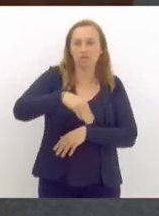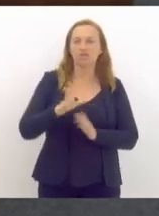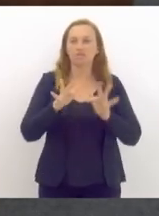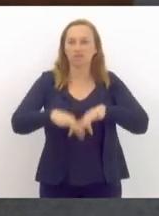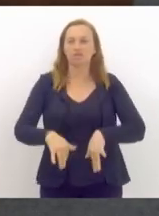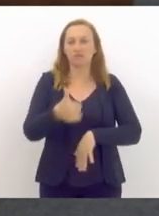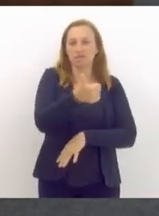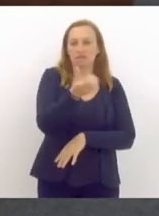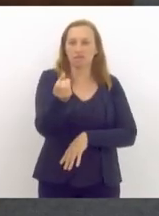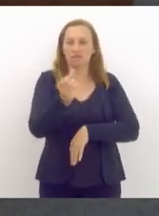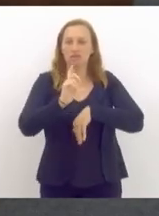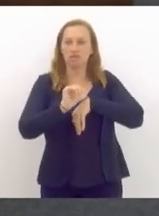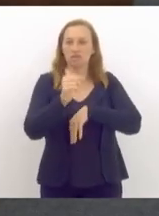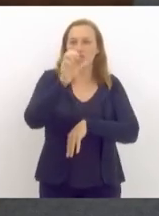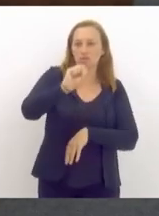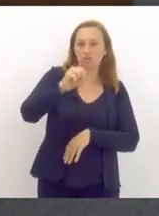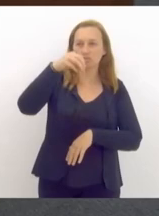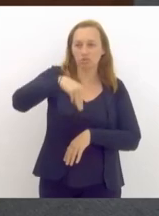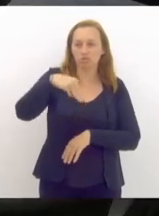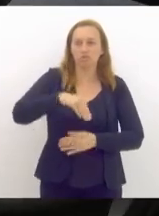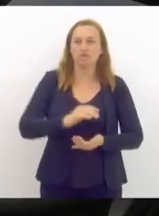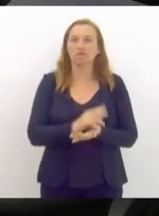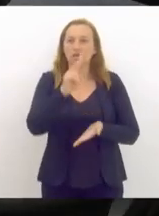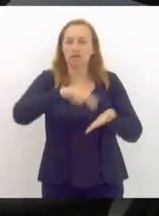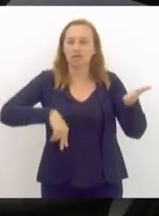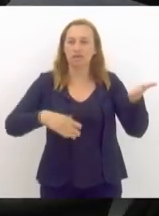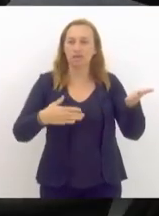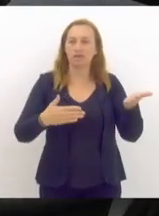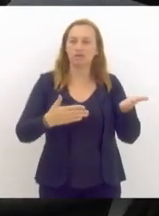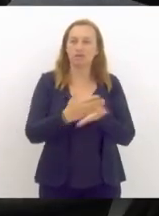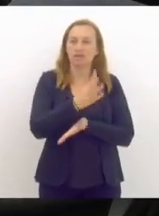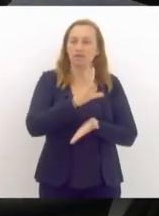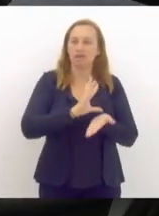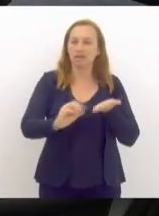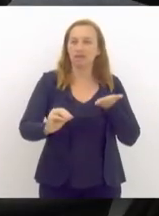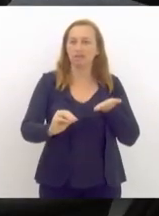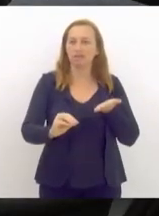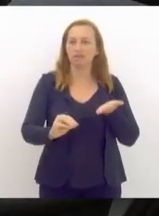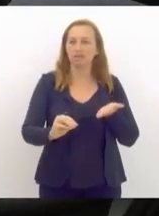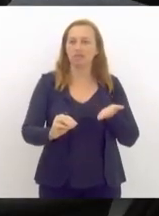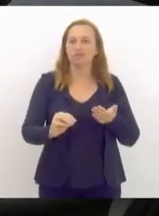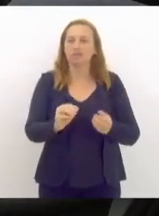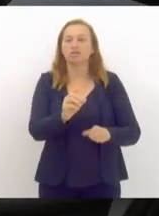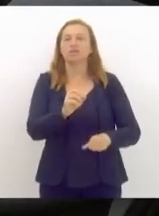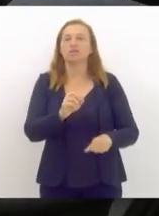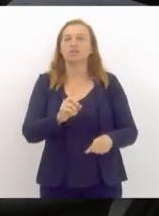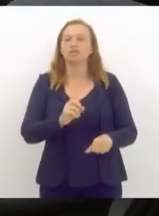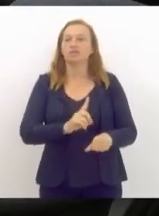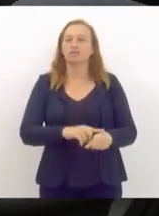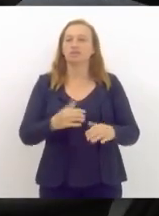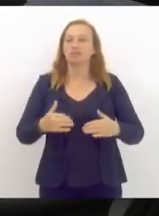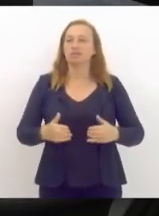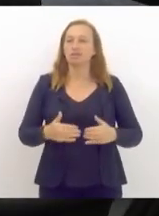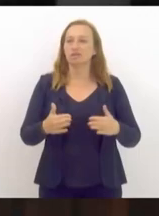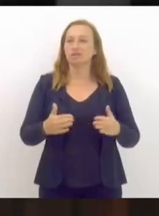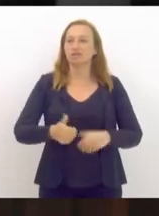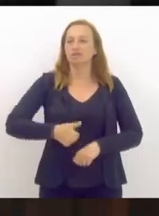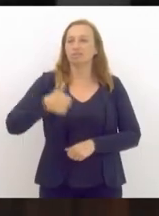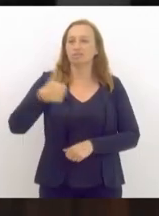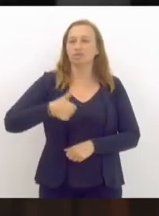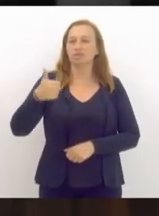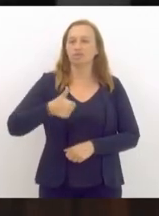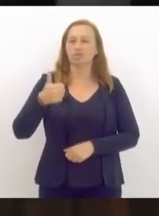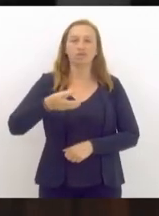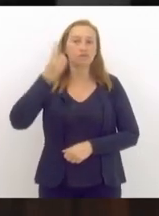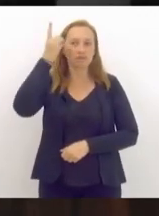às 16 horas e 8 minutos. Lida a ata. Lida e aprovada a ata, passa ao expediente inicial com o primeiro orador